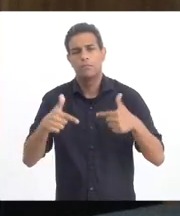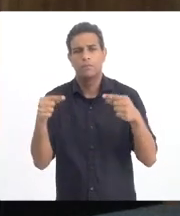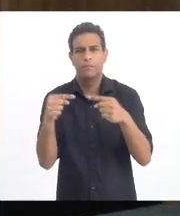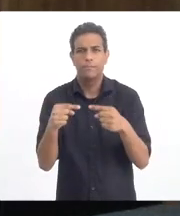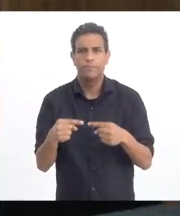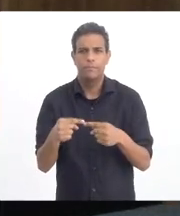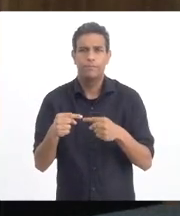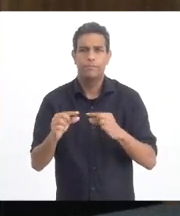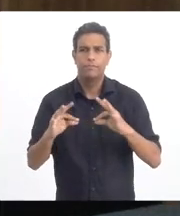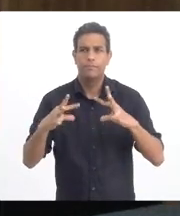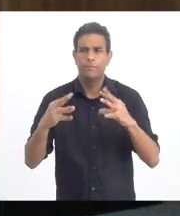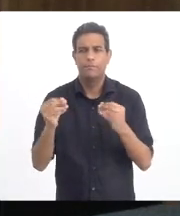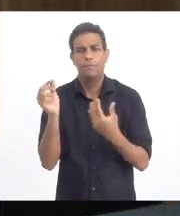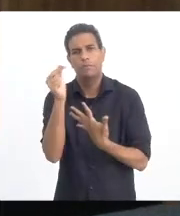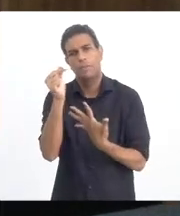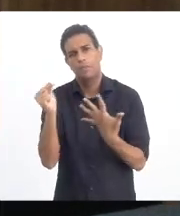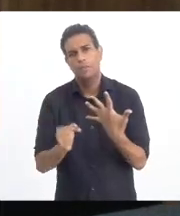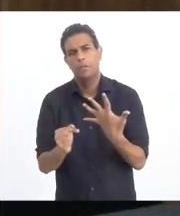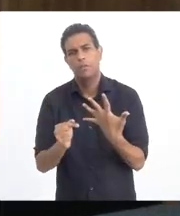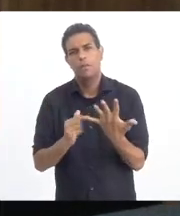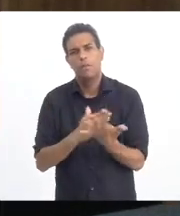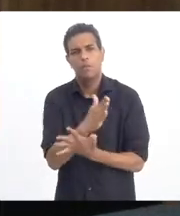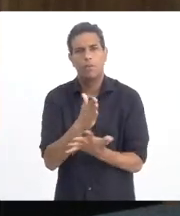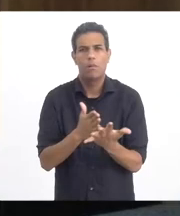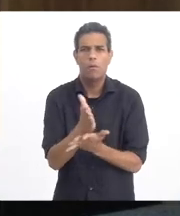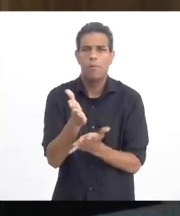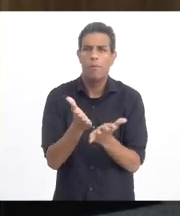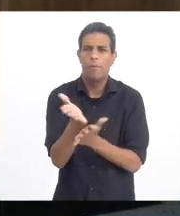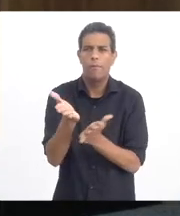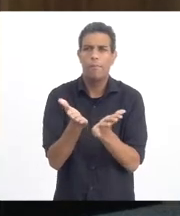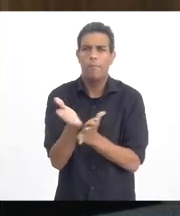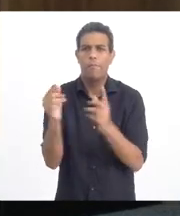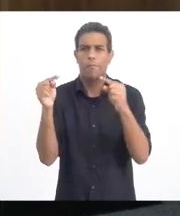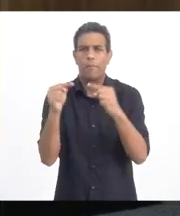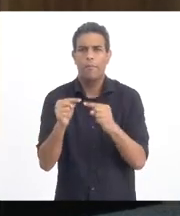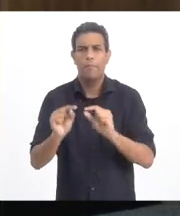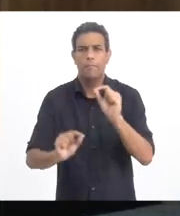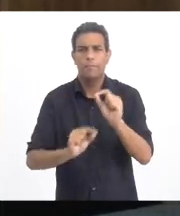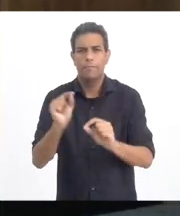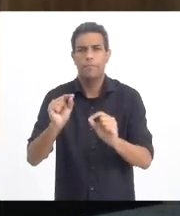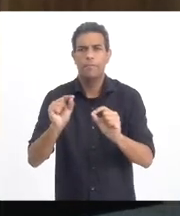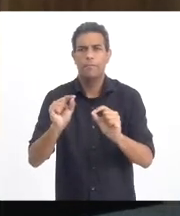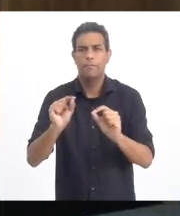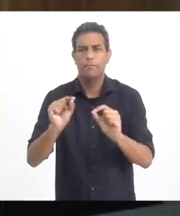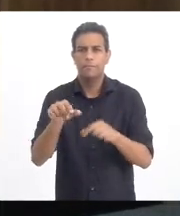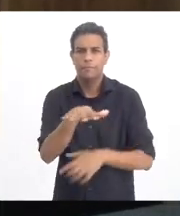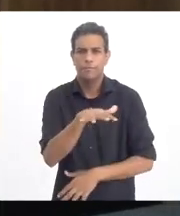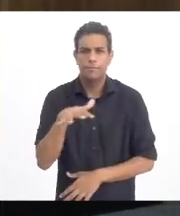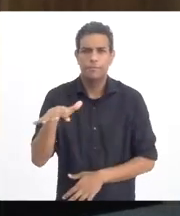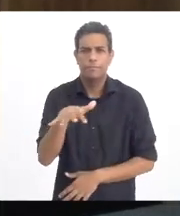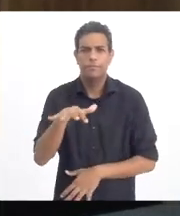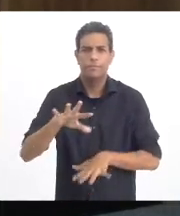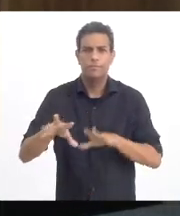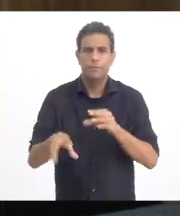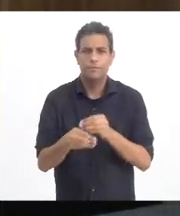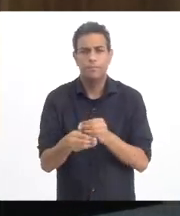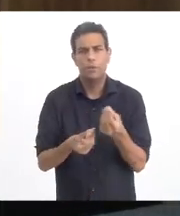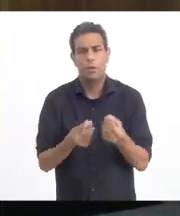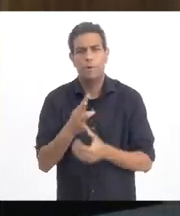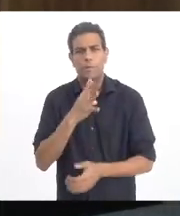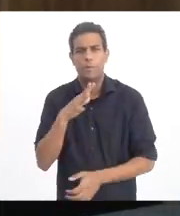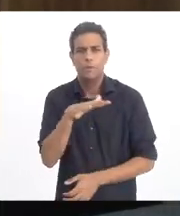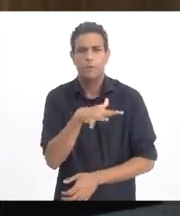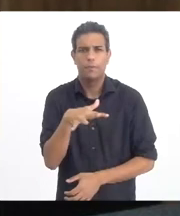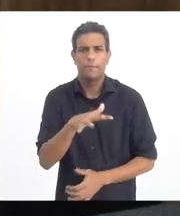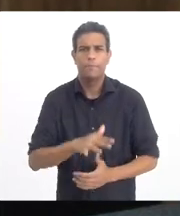e inativos, fazem jus do Instituto da Morte Ficta. O que seria o Instituto da Morte Ficta, de repente, para quem está nos ouvindo e